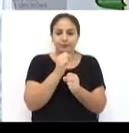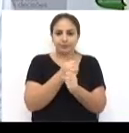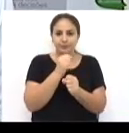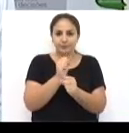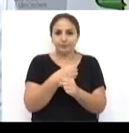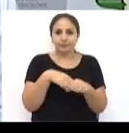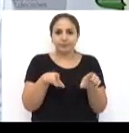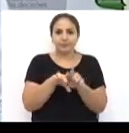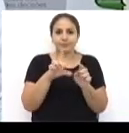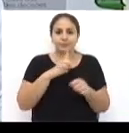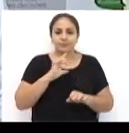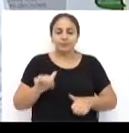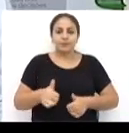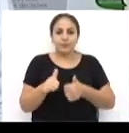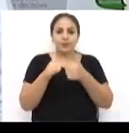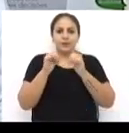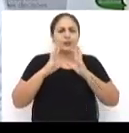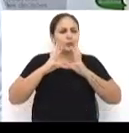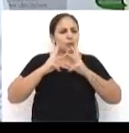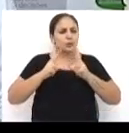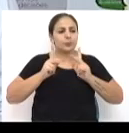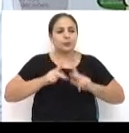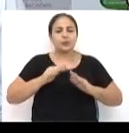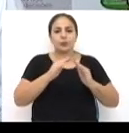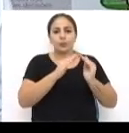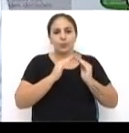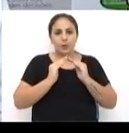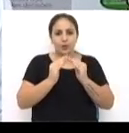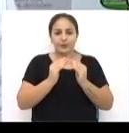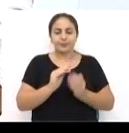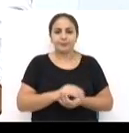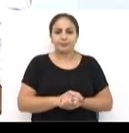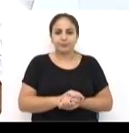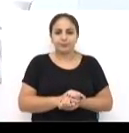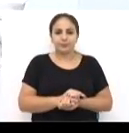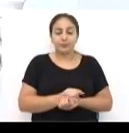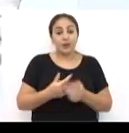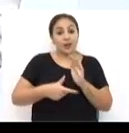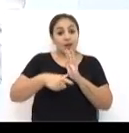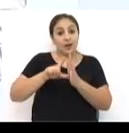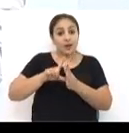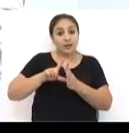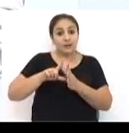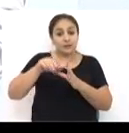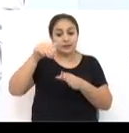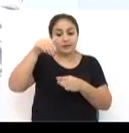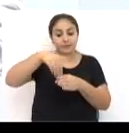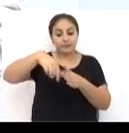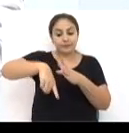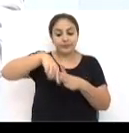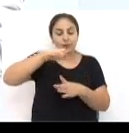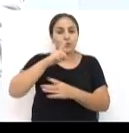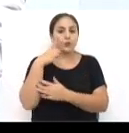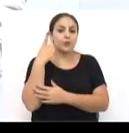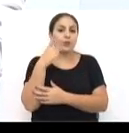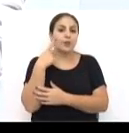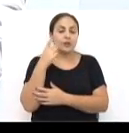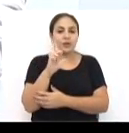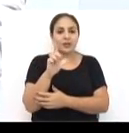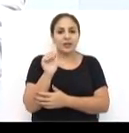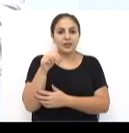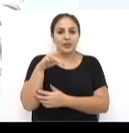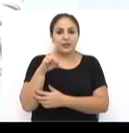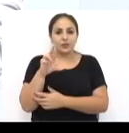e levando melhorias a todos os moradores da Vila Nova, né? Antes de ser eleito, o vereador Leandro